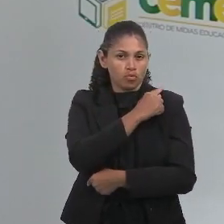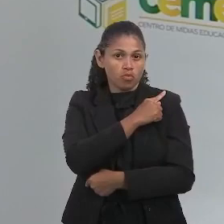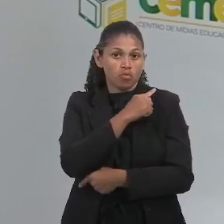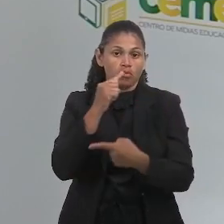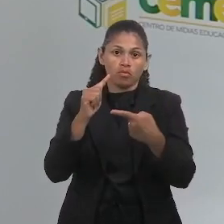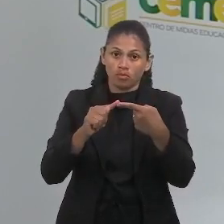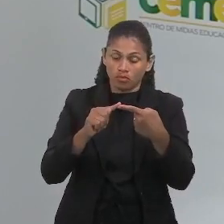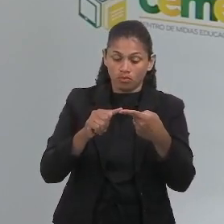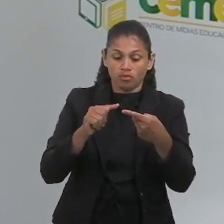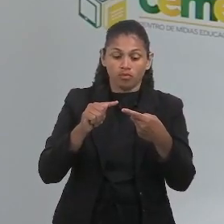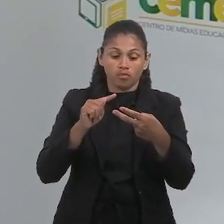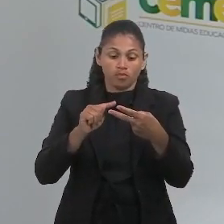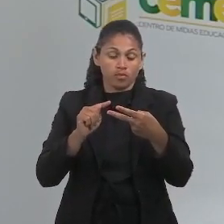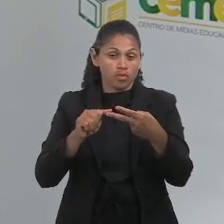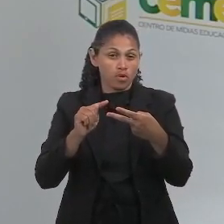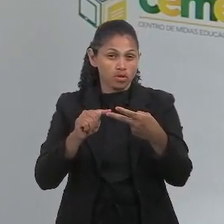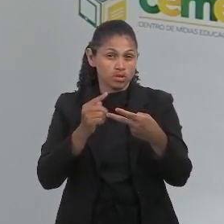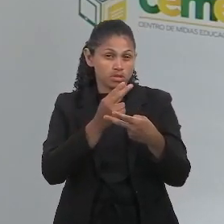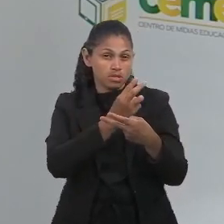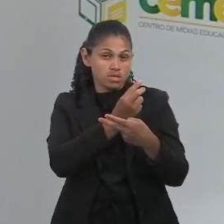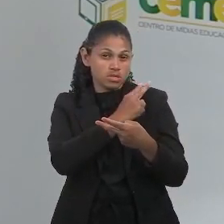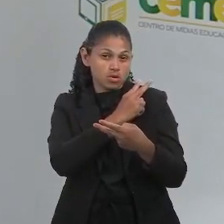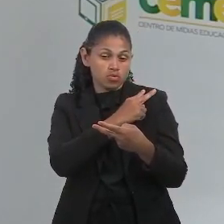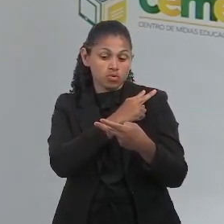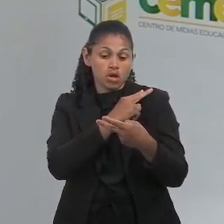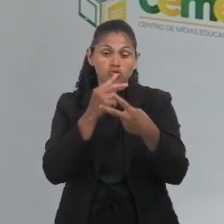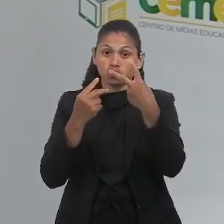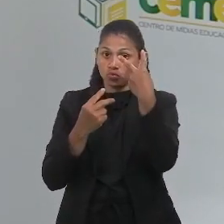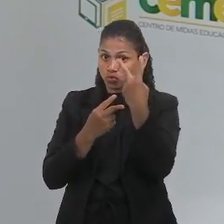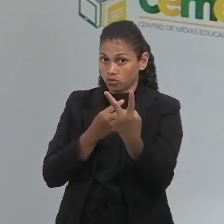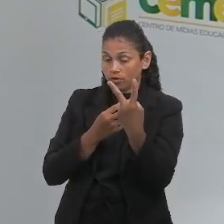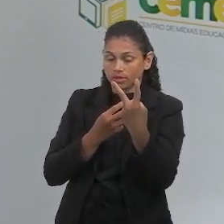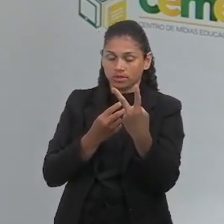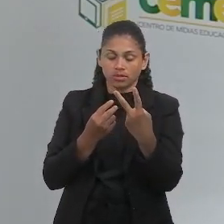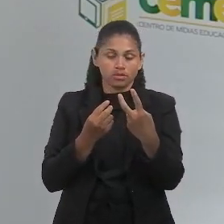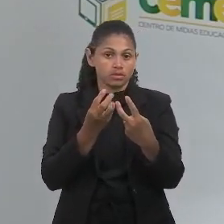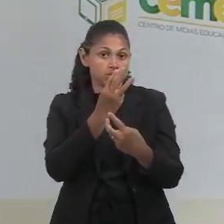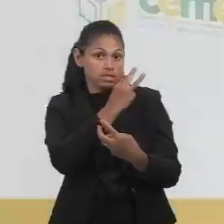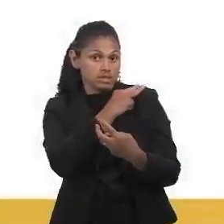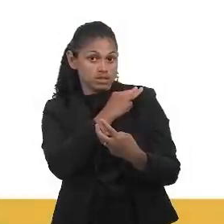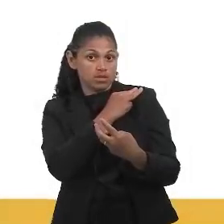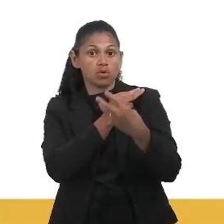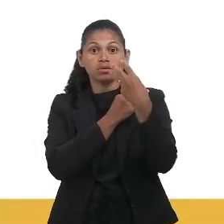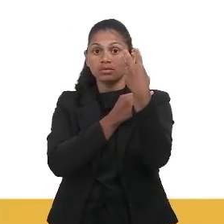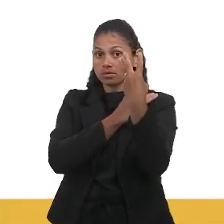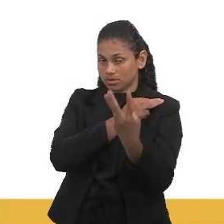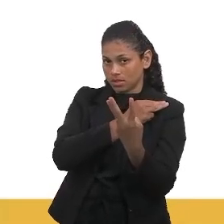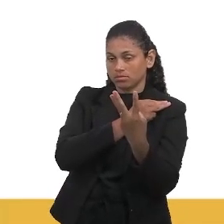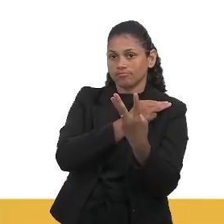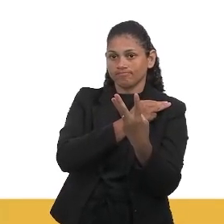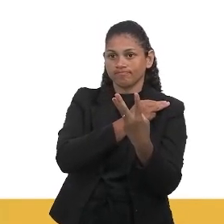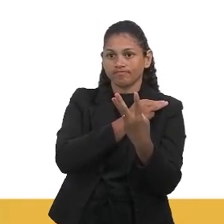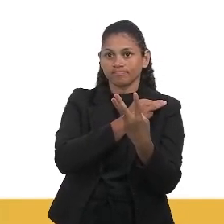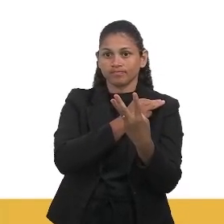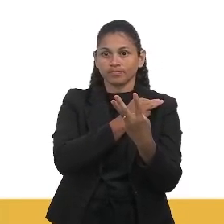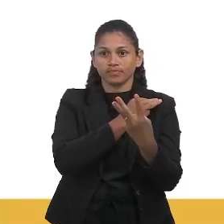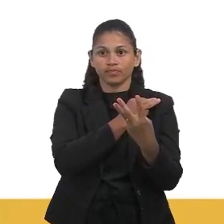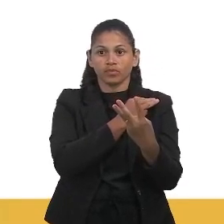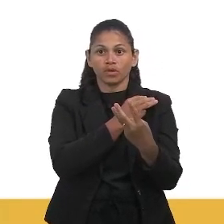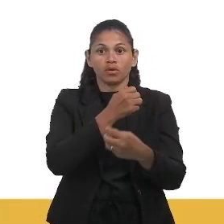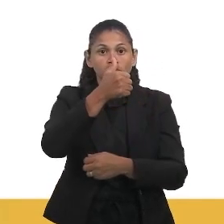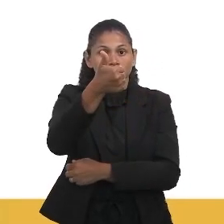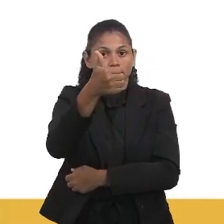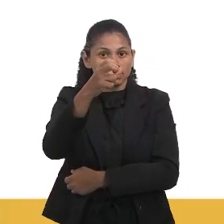cartões Então você vai fazer uma continha rápida aí ó uma vez você vai Olha só dá uma olhadinha aqui ó o primeiro ano ó 1 x